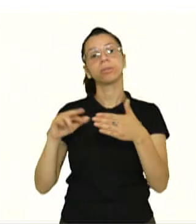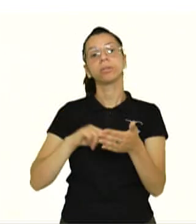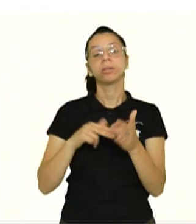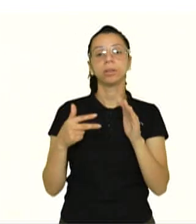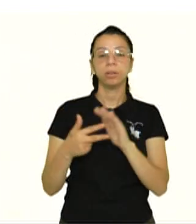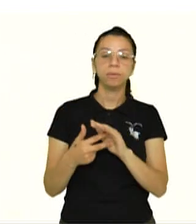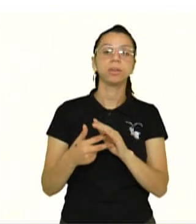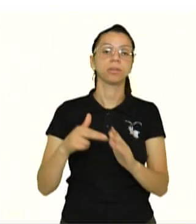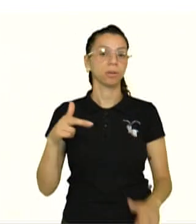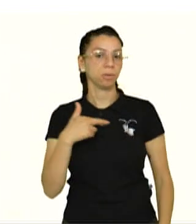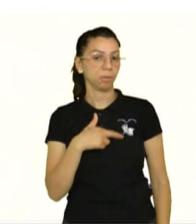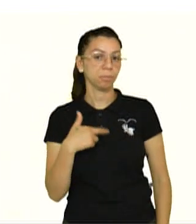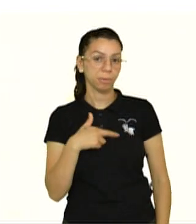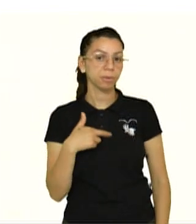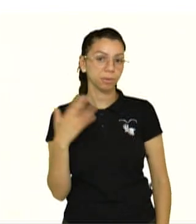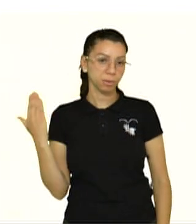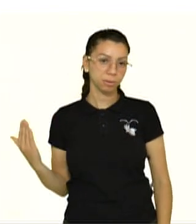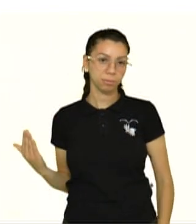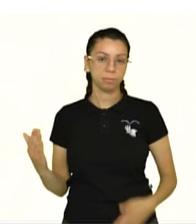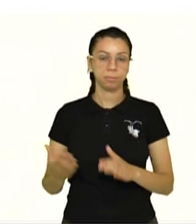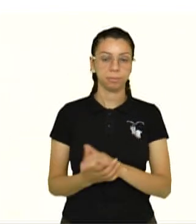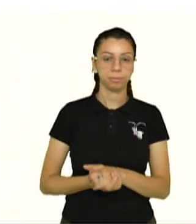estética romântica, né?